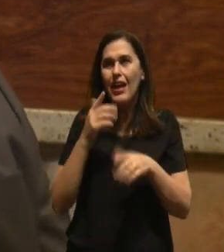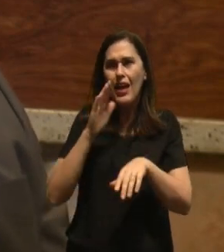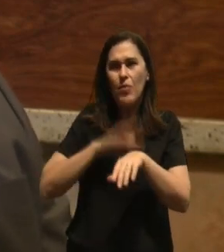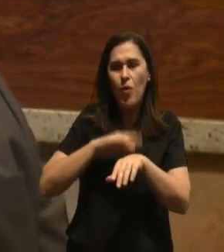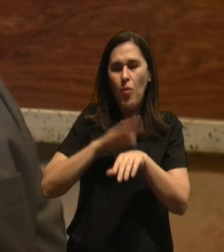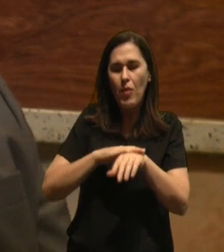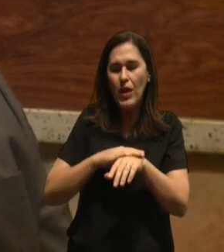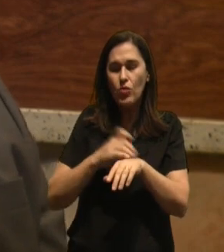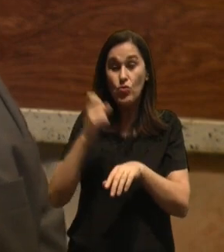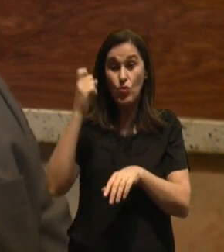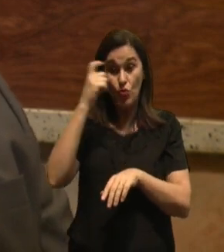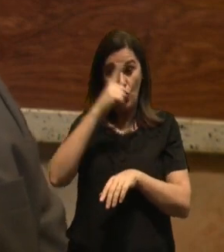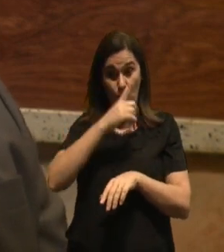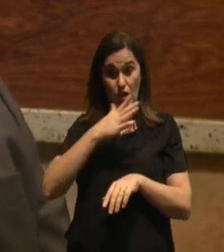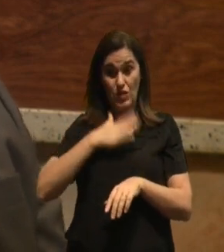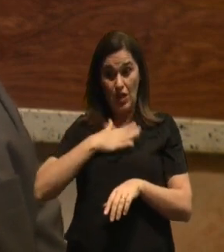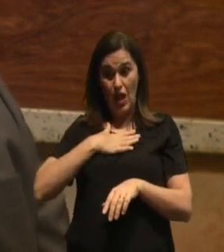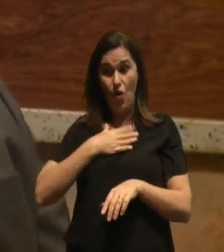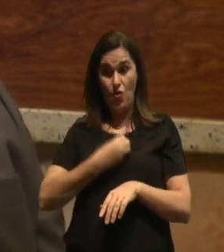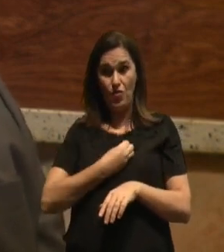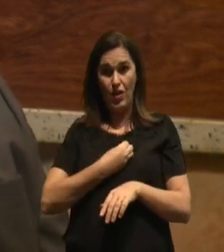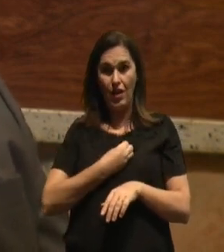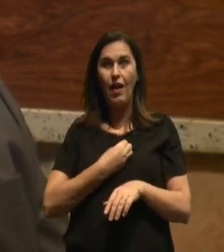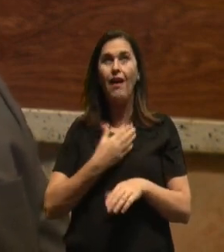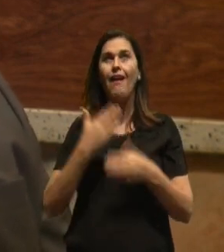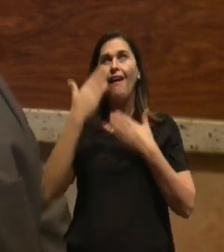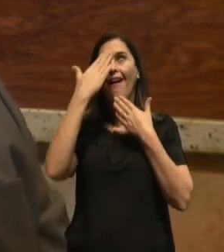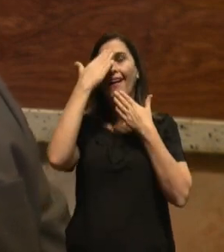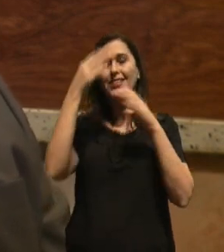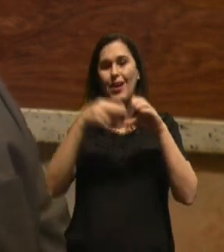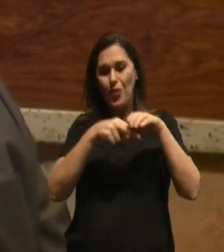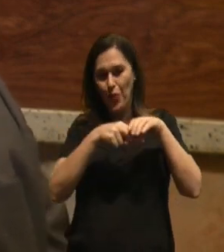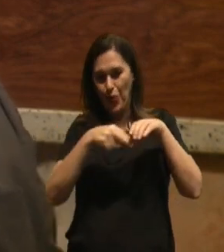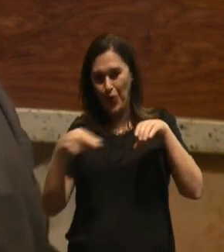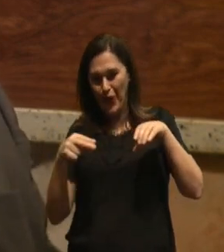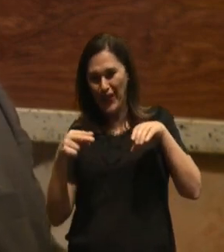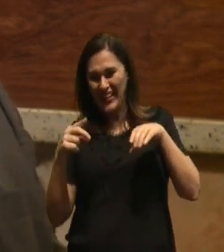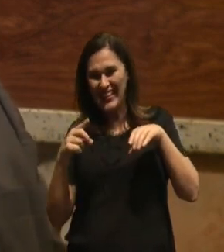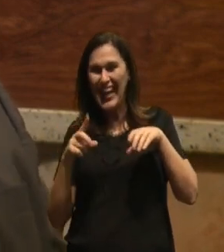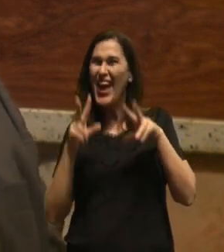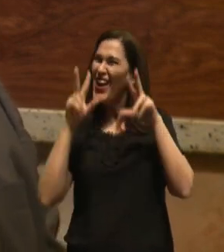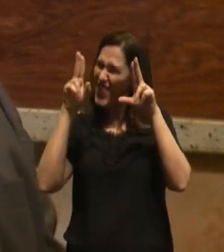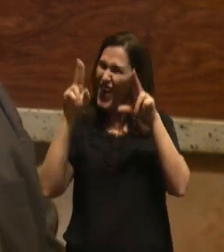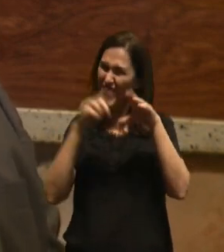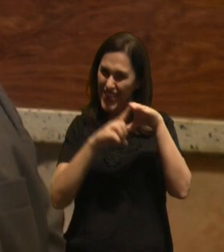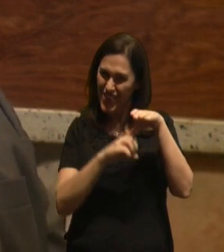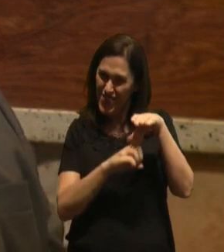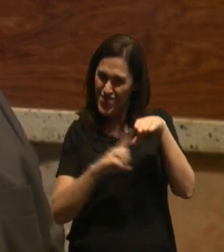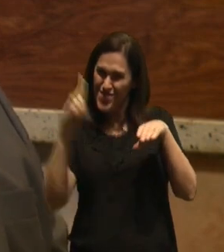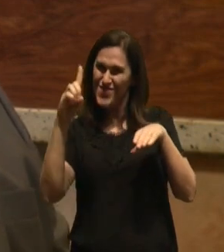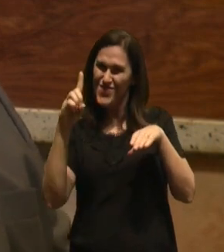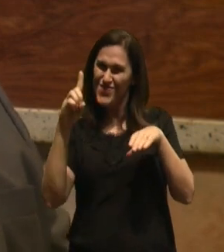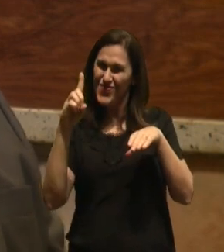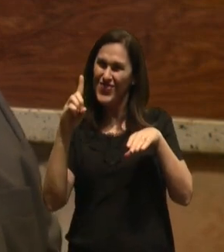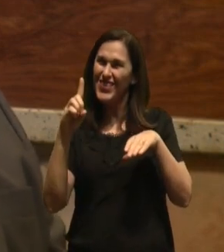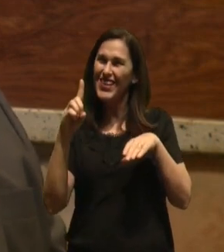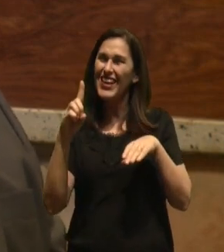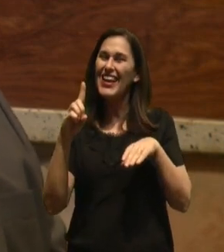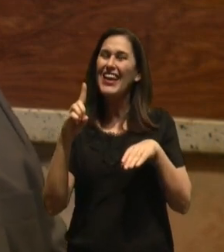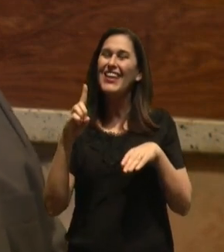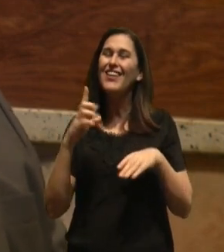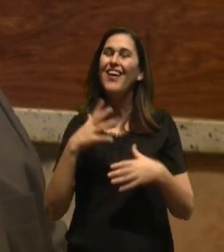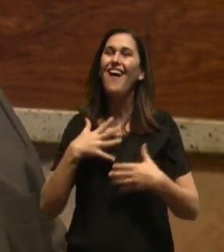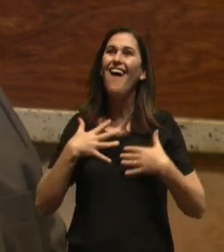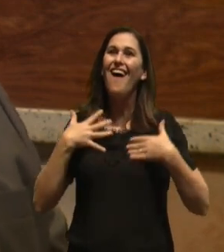vida passou, saí da caverna, graças a Deus, assim como Davi saiu também. E qual não foi a alegria da minha